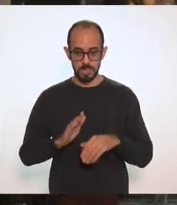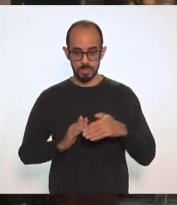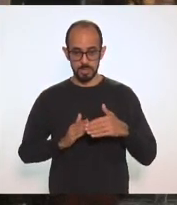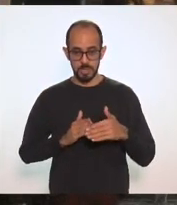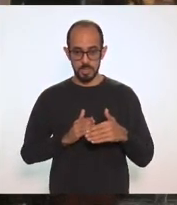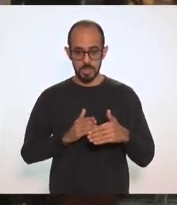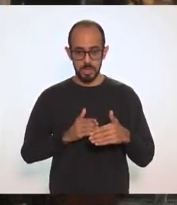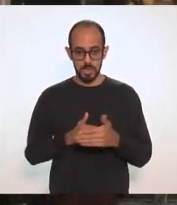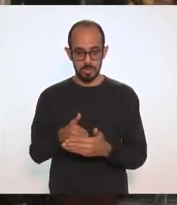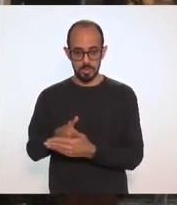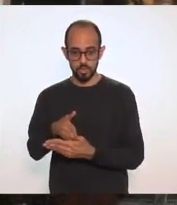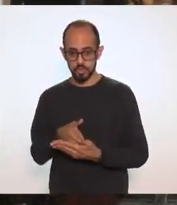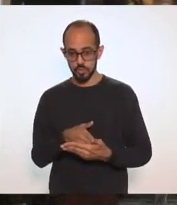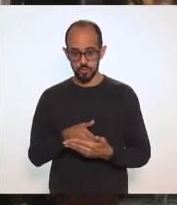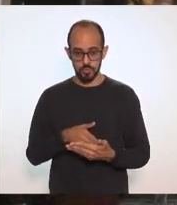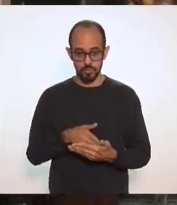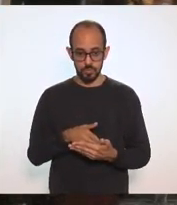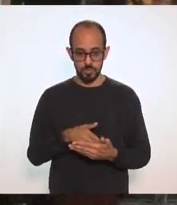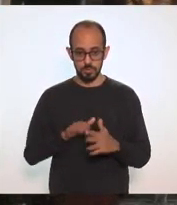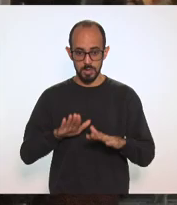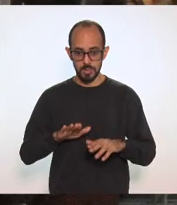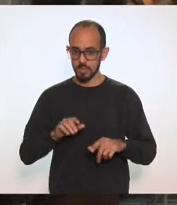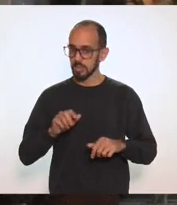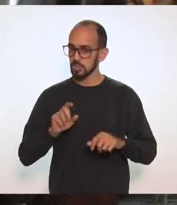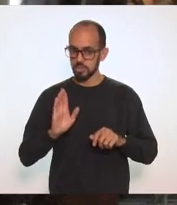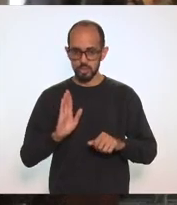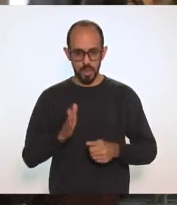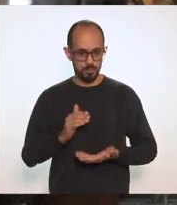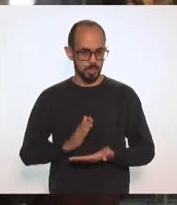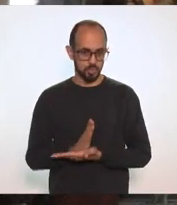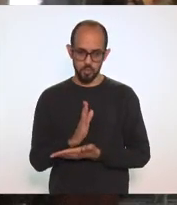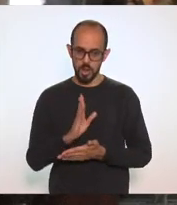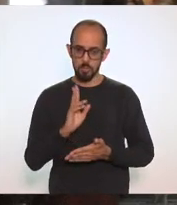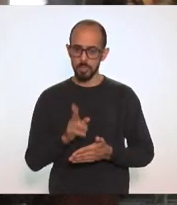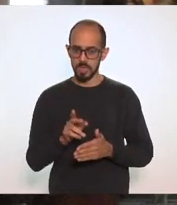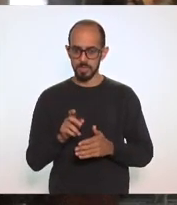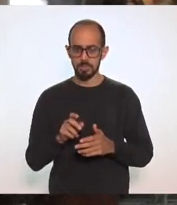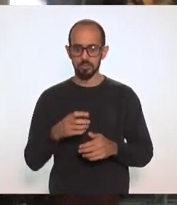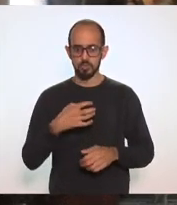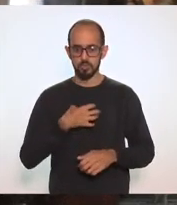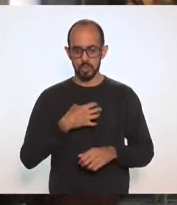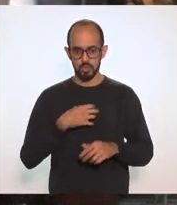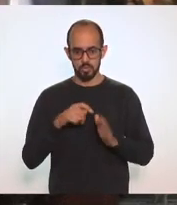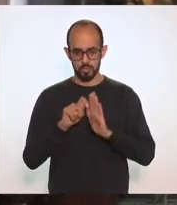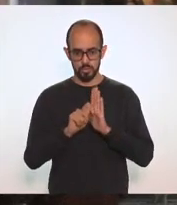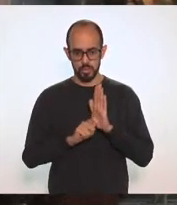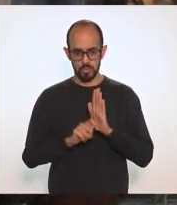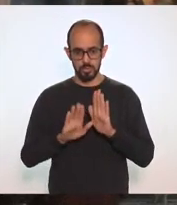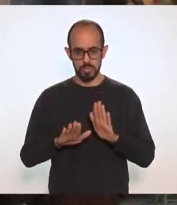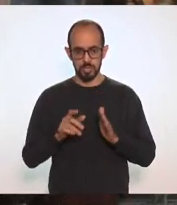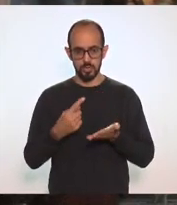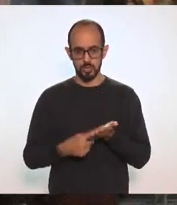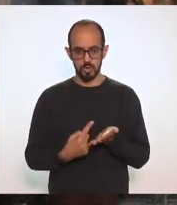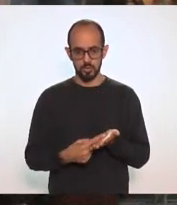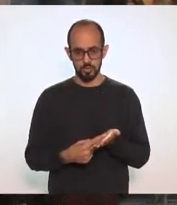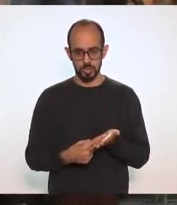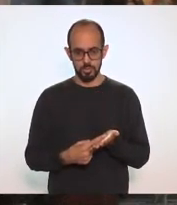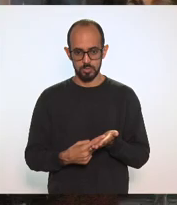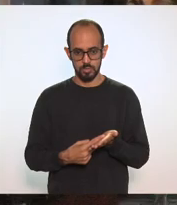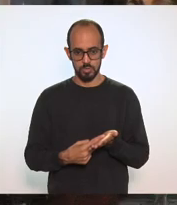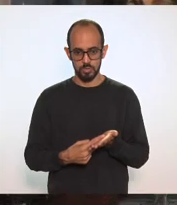único, cabendo ao Estado também. Mas já passou, é o mesmo sentido do texto, mas não foi isso que nós combinamos. Presidente, não é,